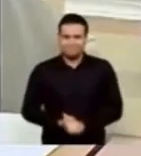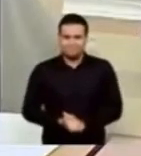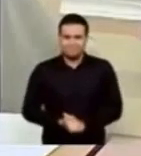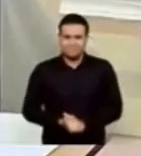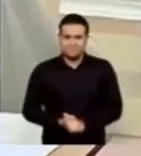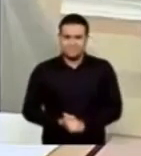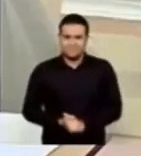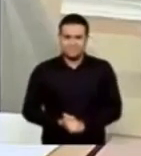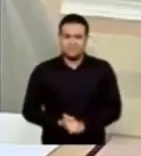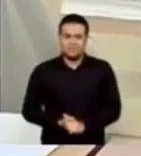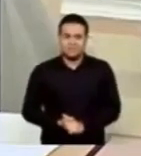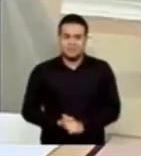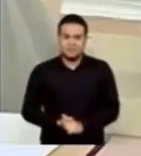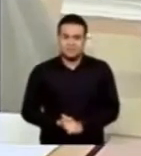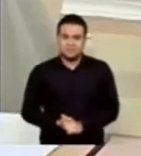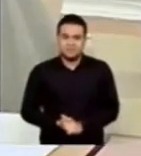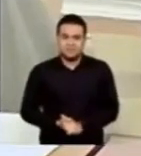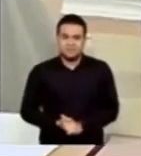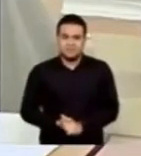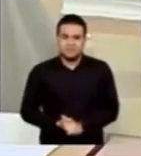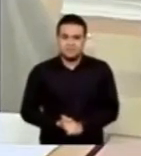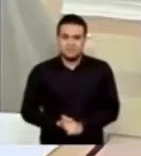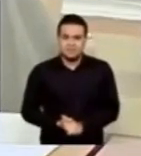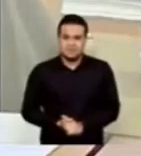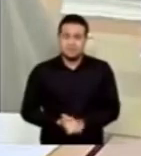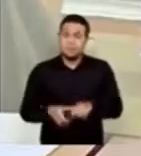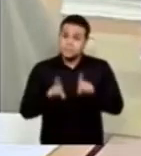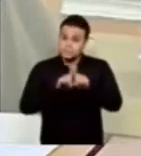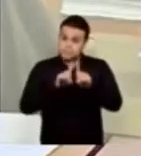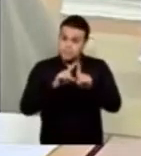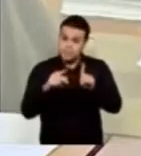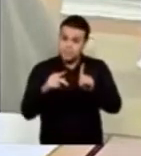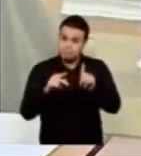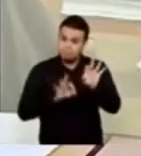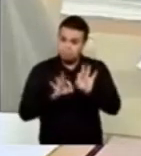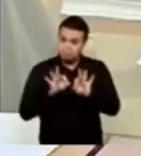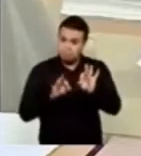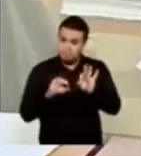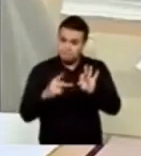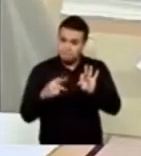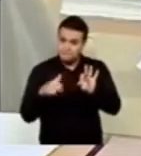Mas nós ficamos discutindo, inclusive no plano federal.